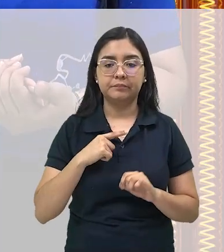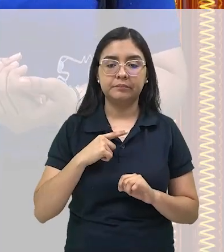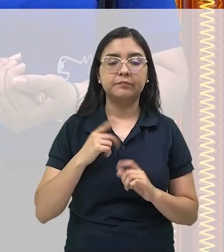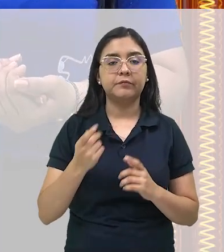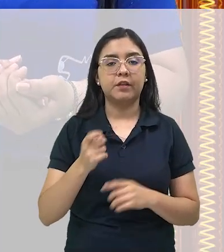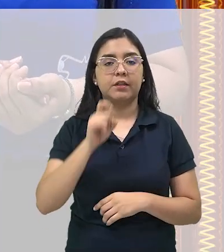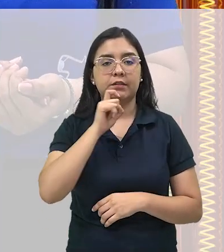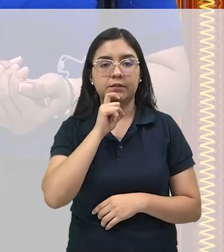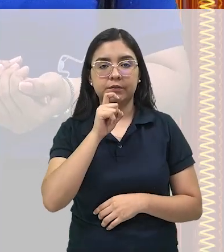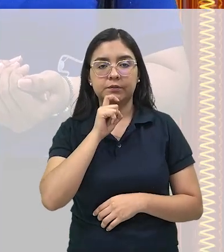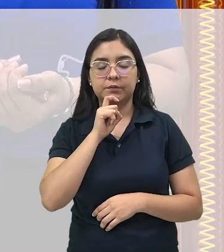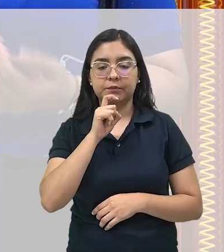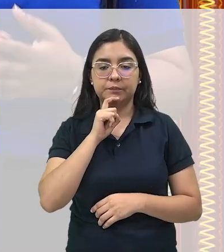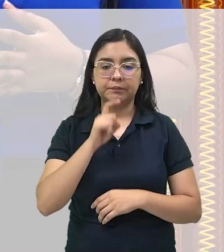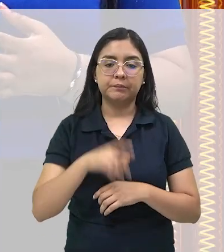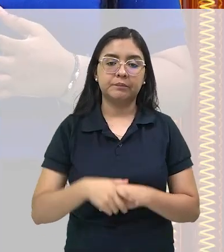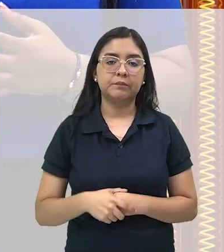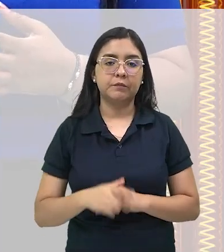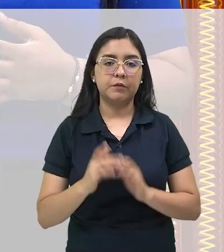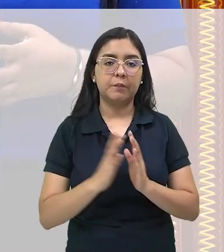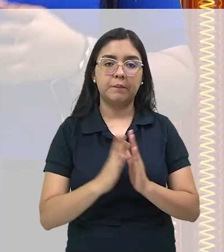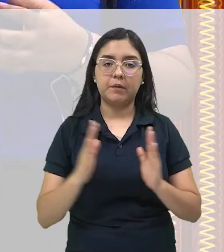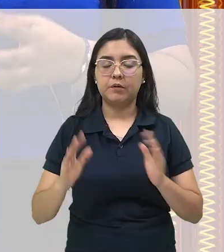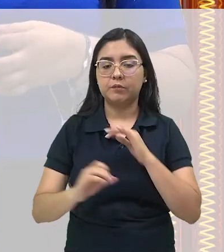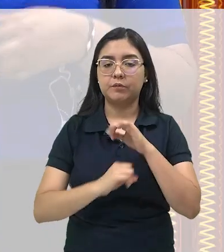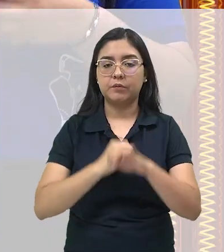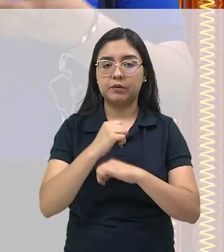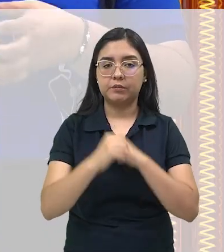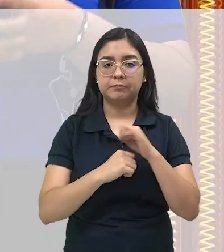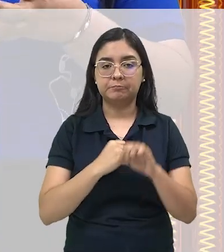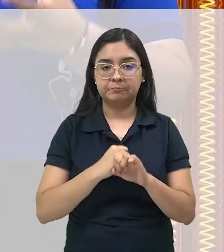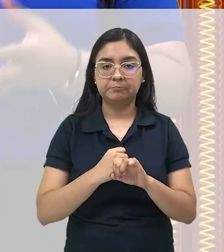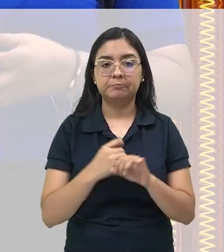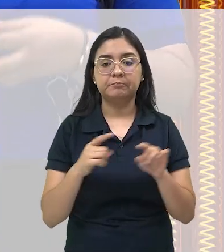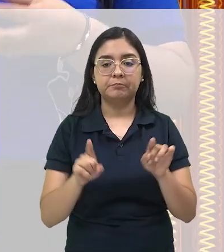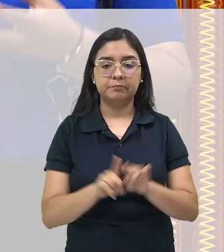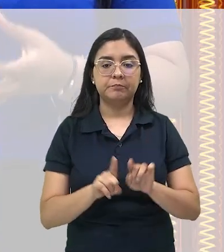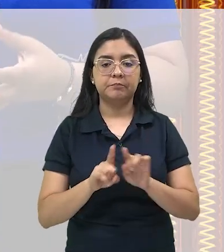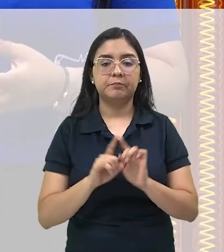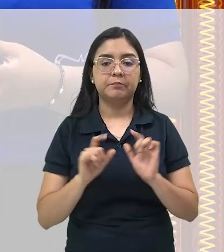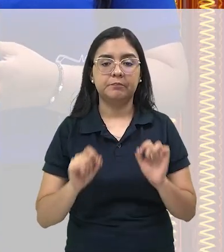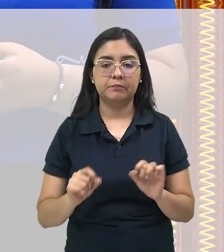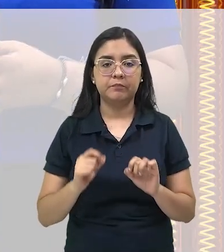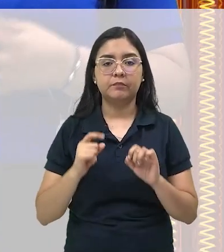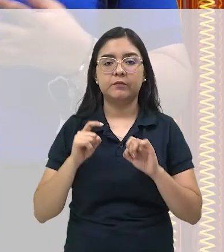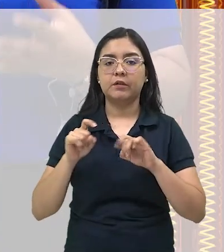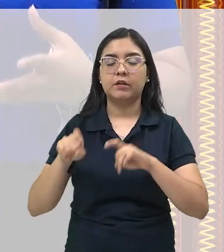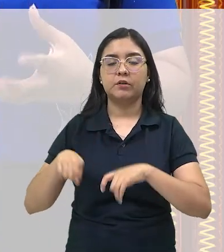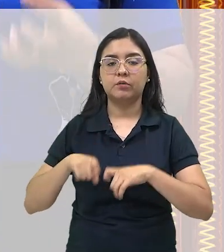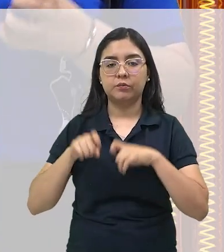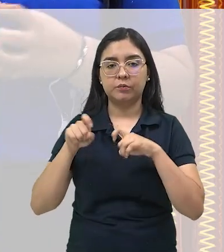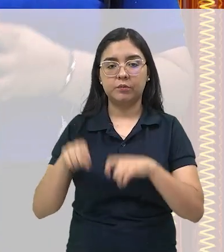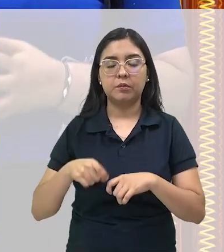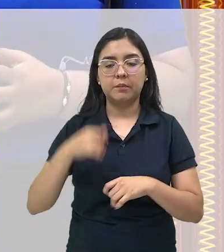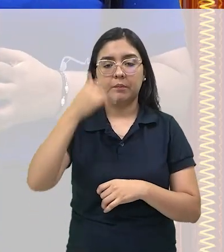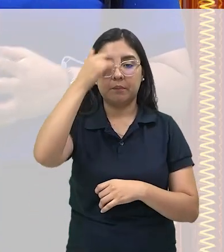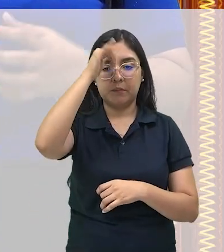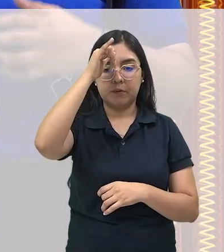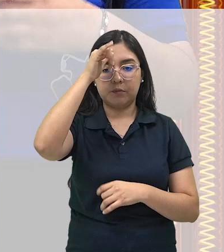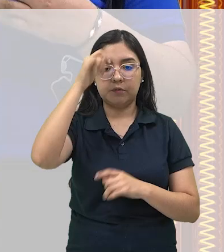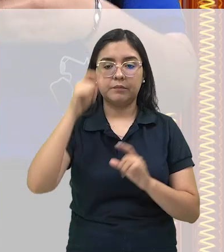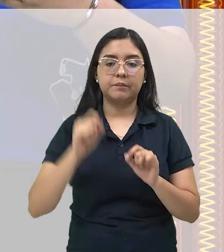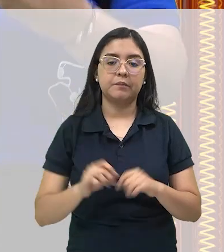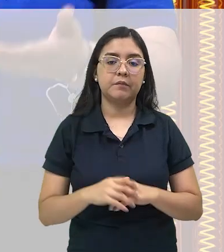congelado a maior parte do ano. Aí nessas áreas, inclusive, até a atividade da agricultura, da pecuária, ela não